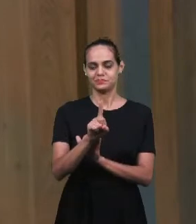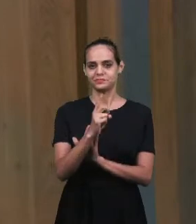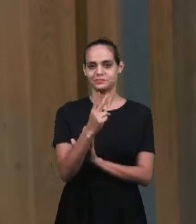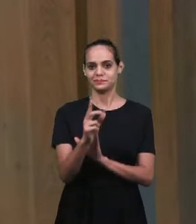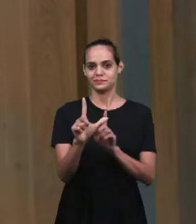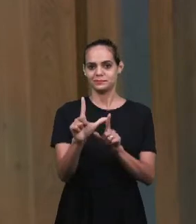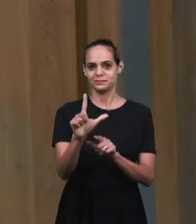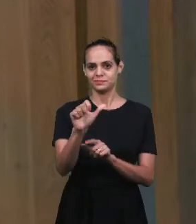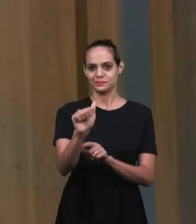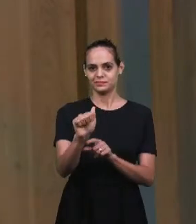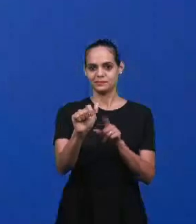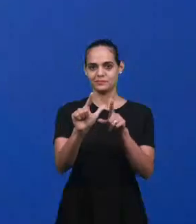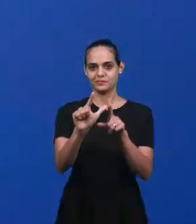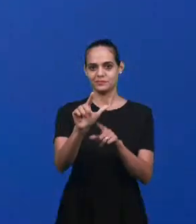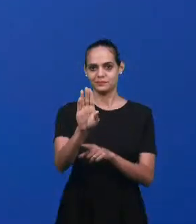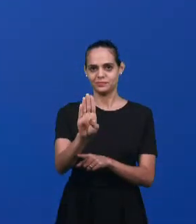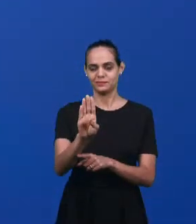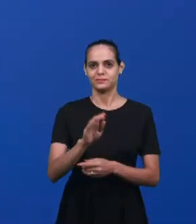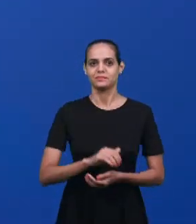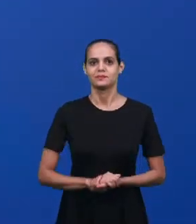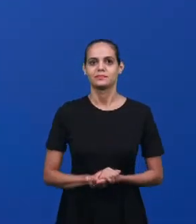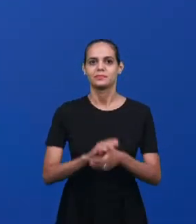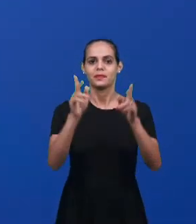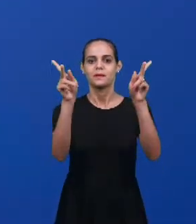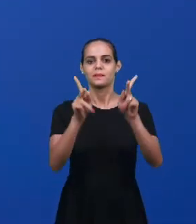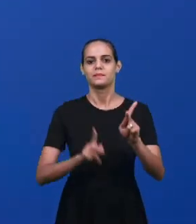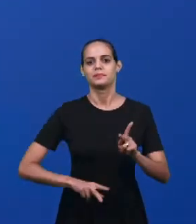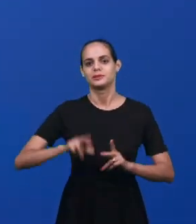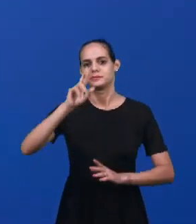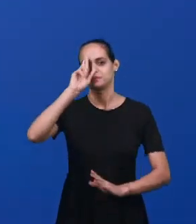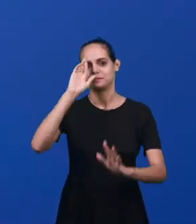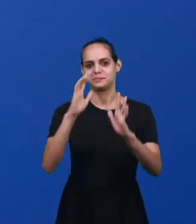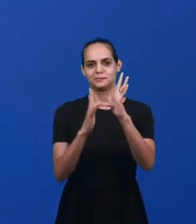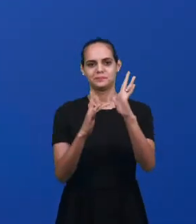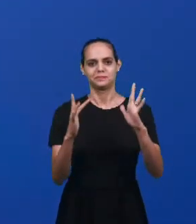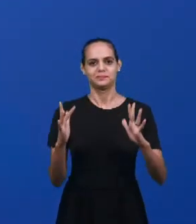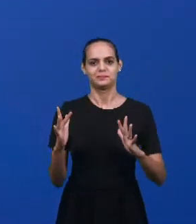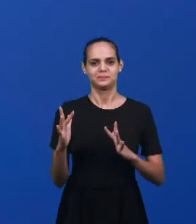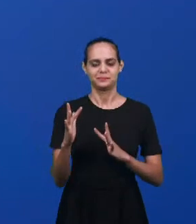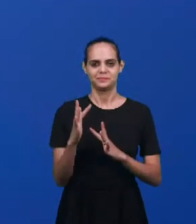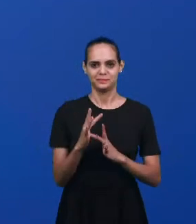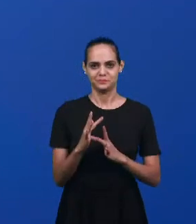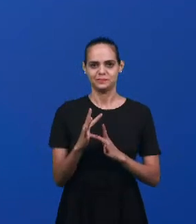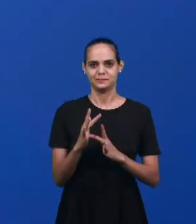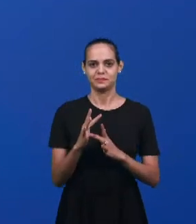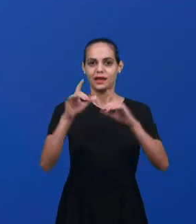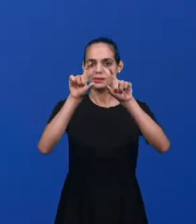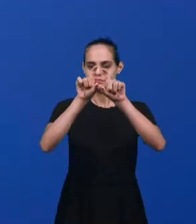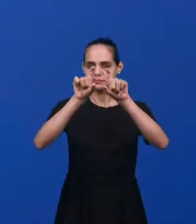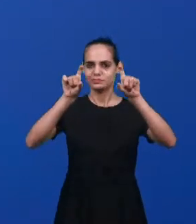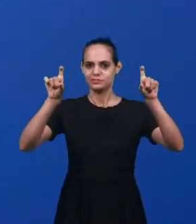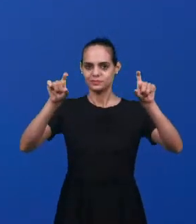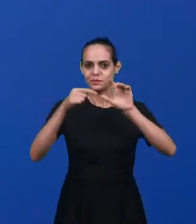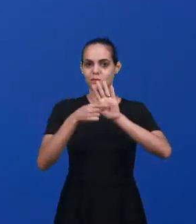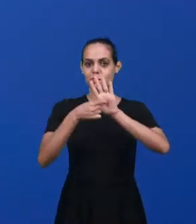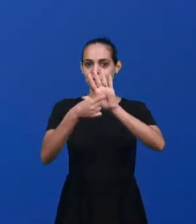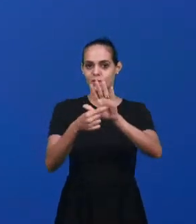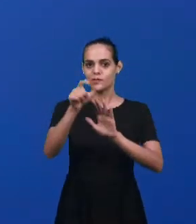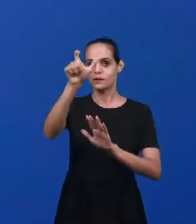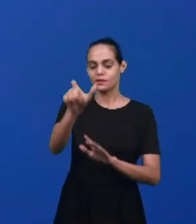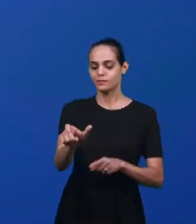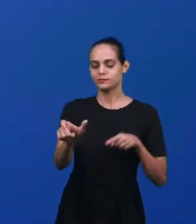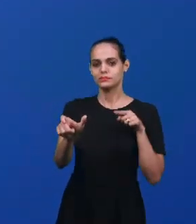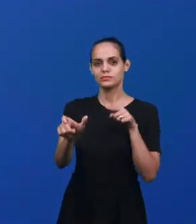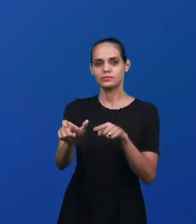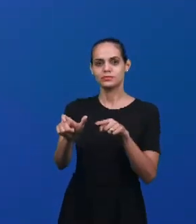A. A paz do Senhor Jesus. A expressão se refere àquele que é o único